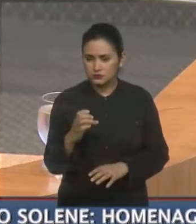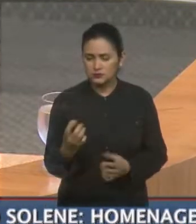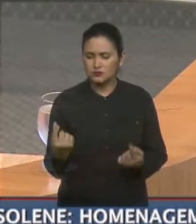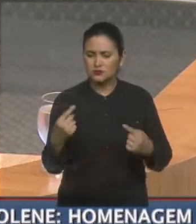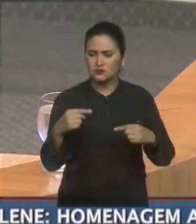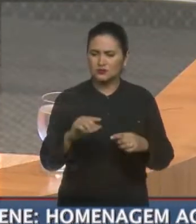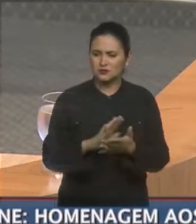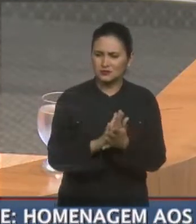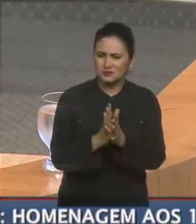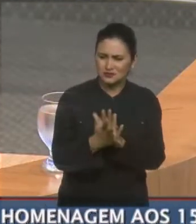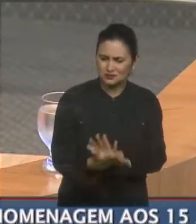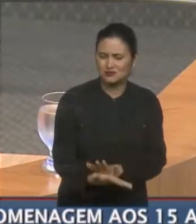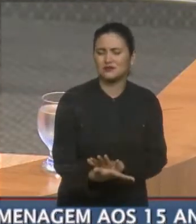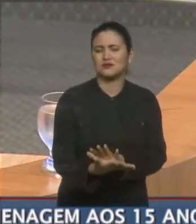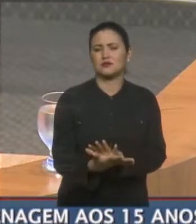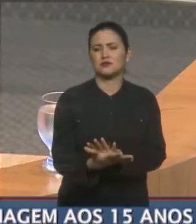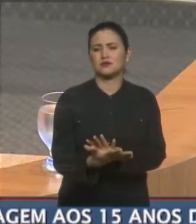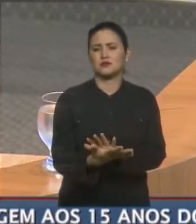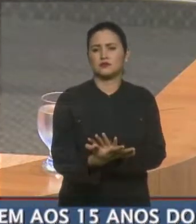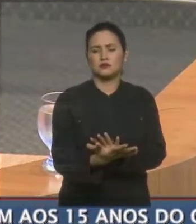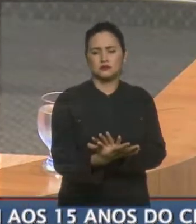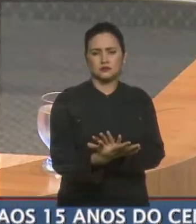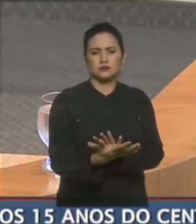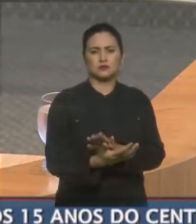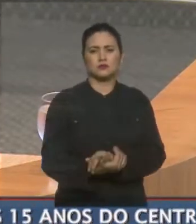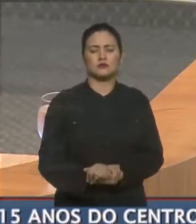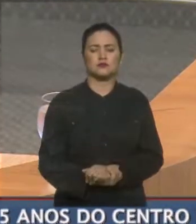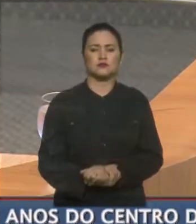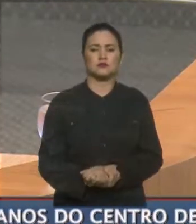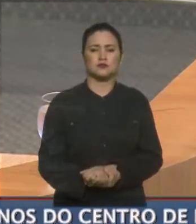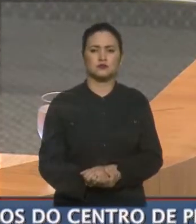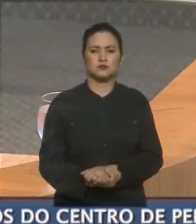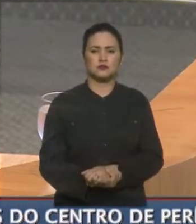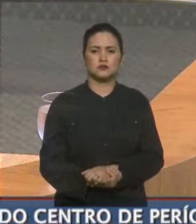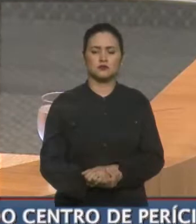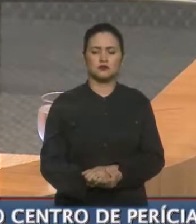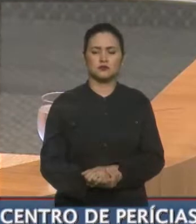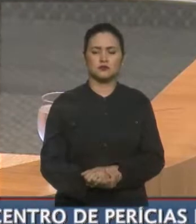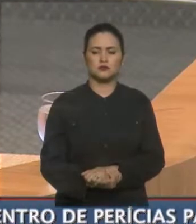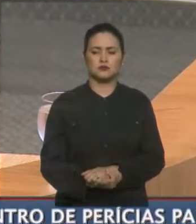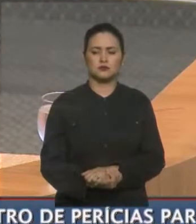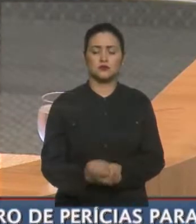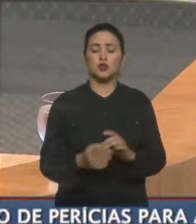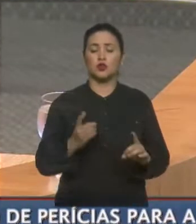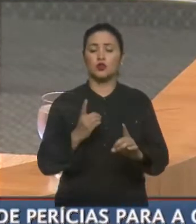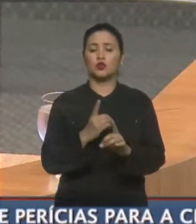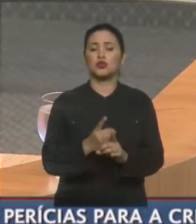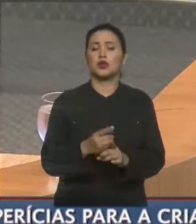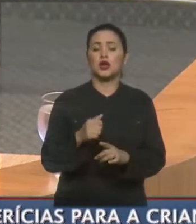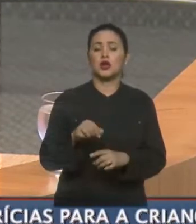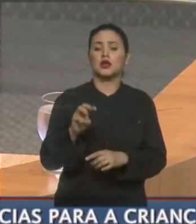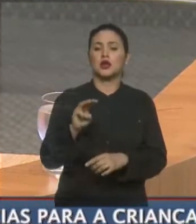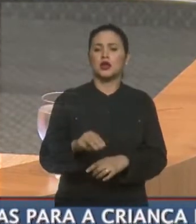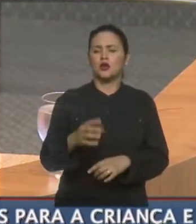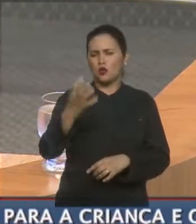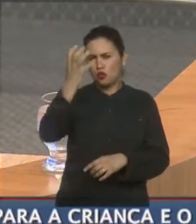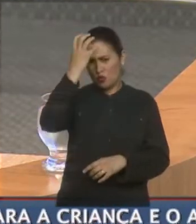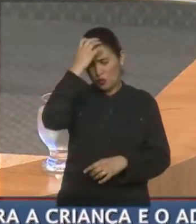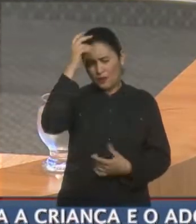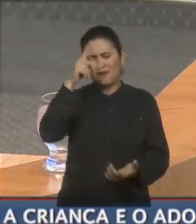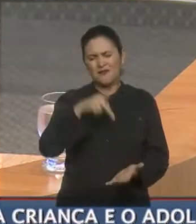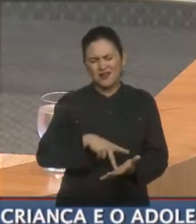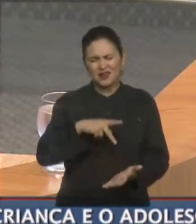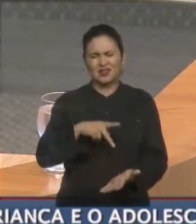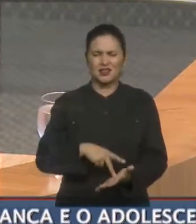preconceitos e da elucidação de um crime dessa envergadura. Exatamente a complexidade desse caso demonstra e revela